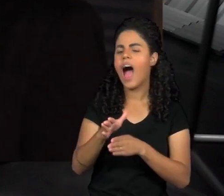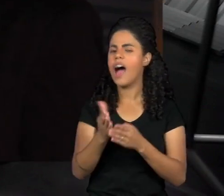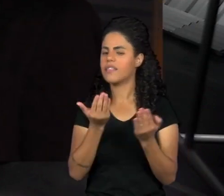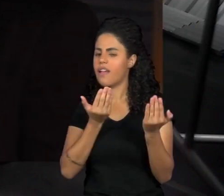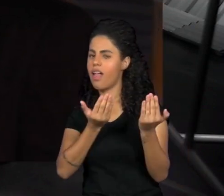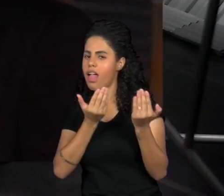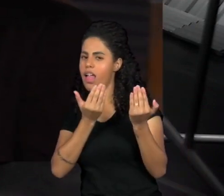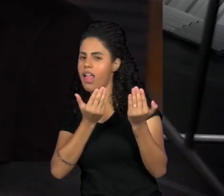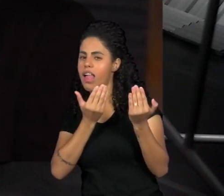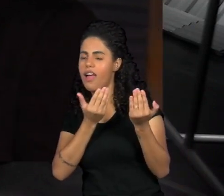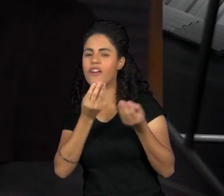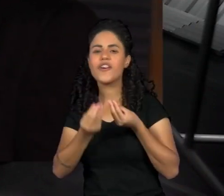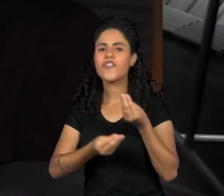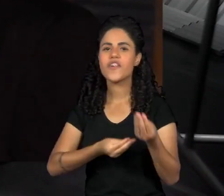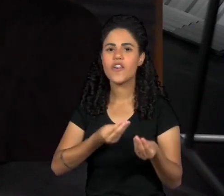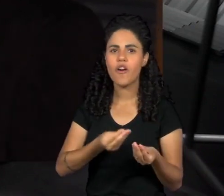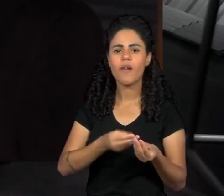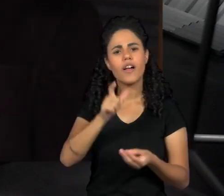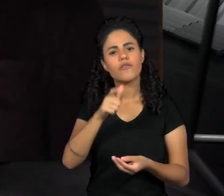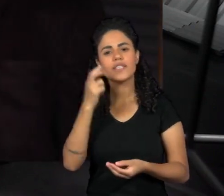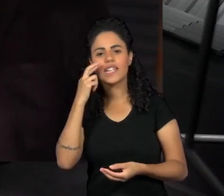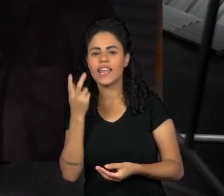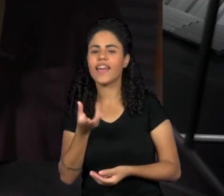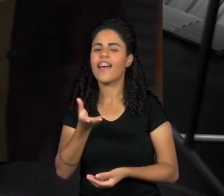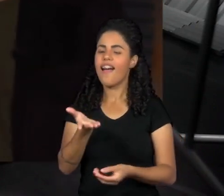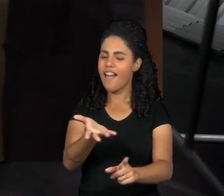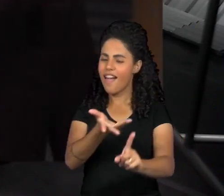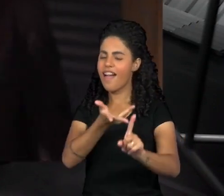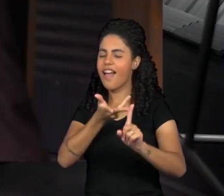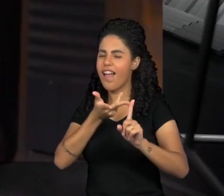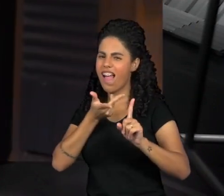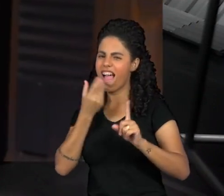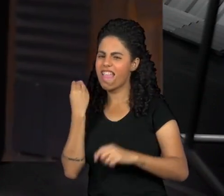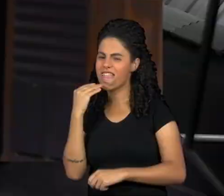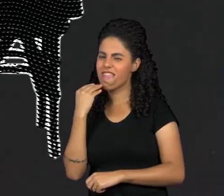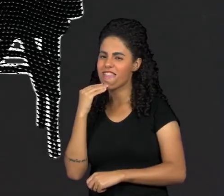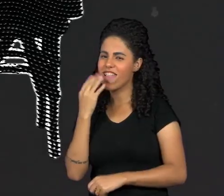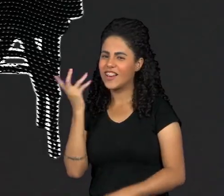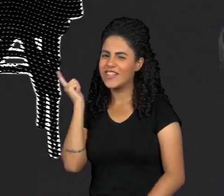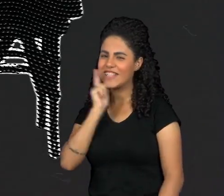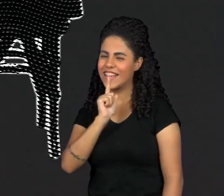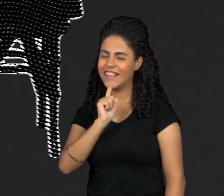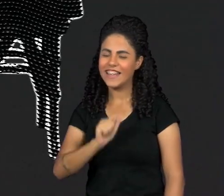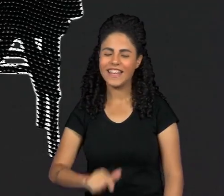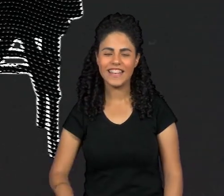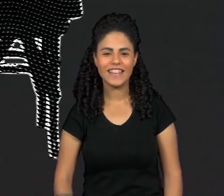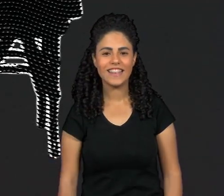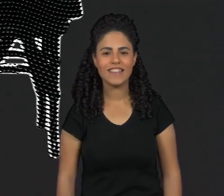que eu nasci na Finlândia. Não, você tem lábia. A lábia é do baiano.